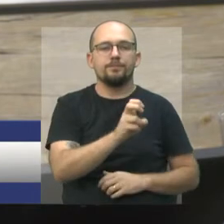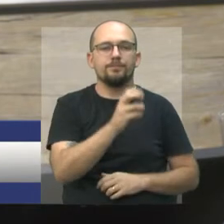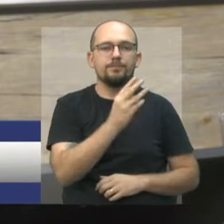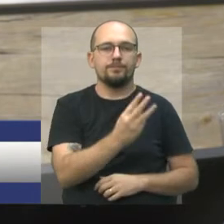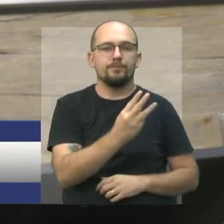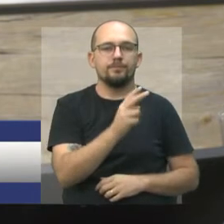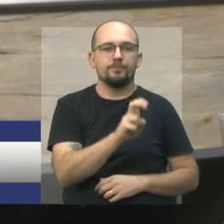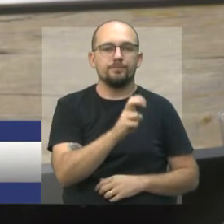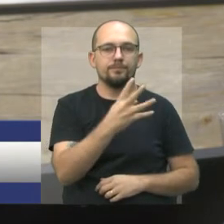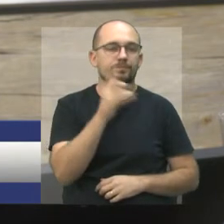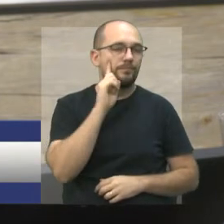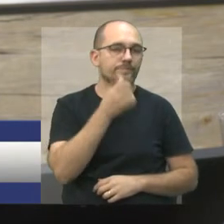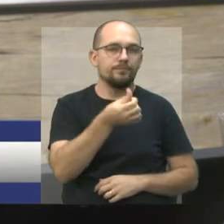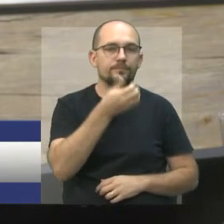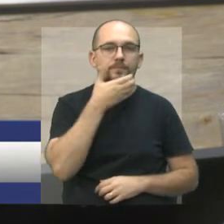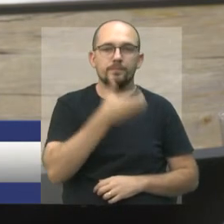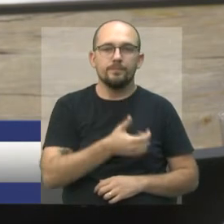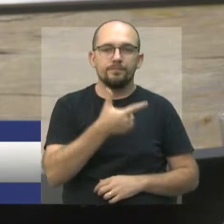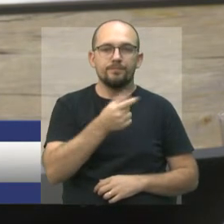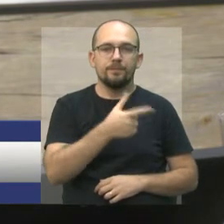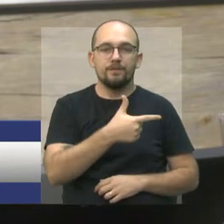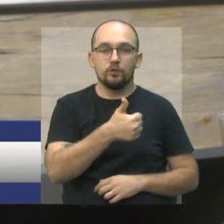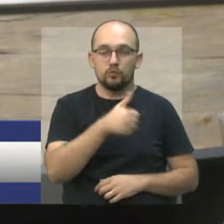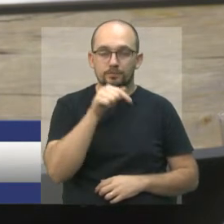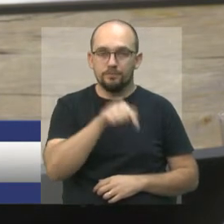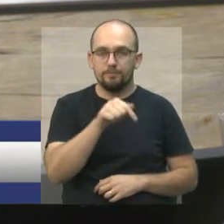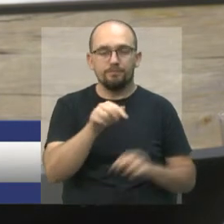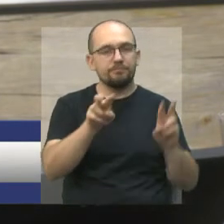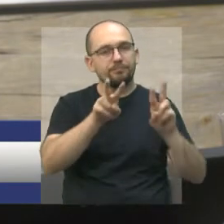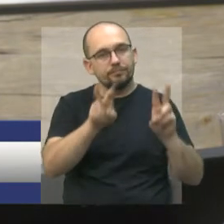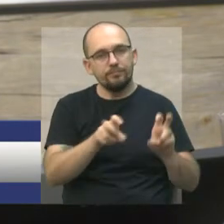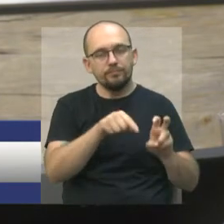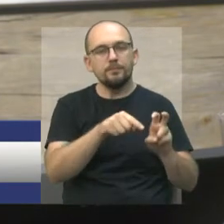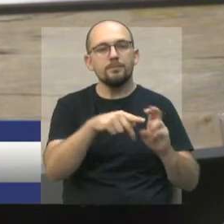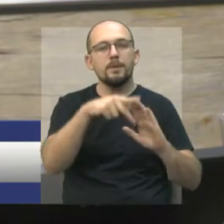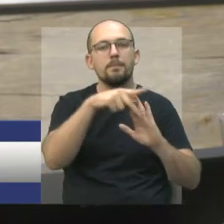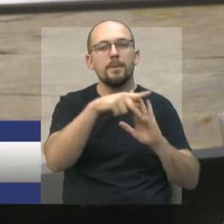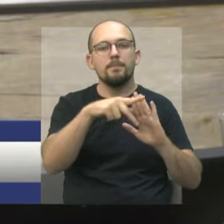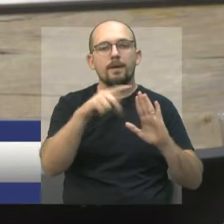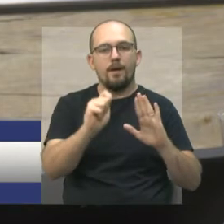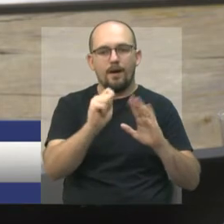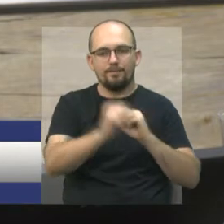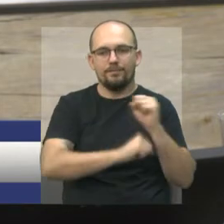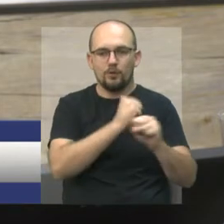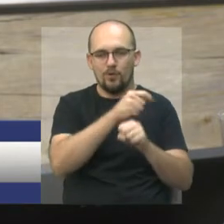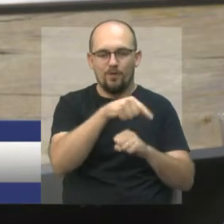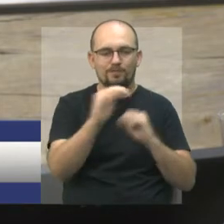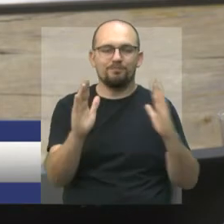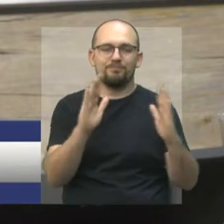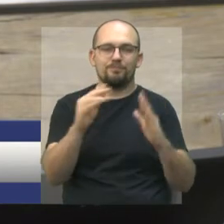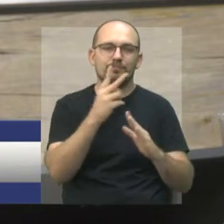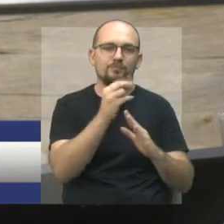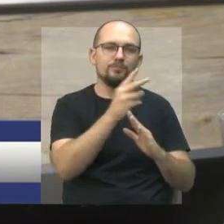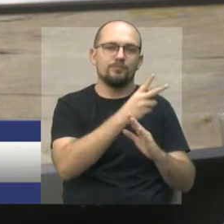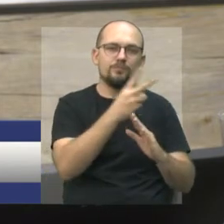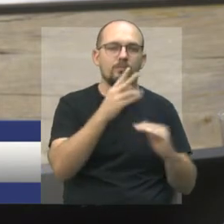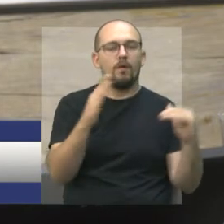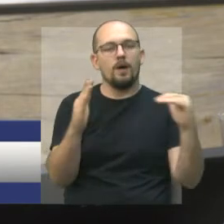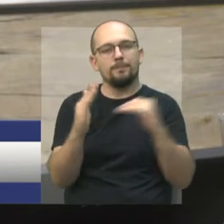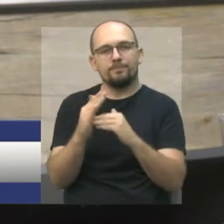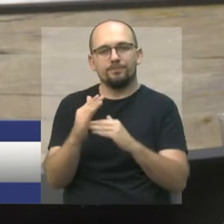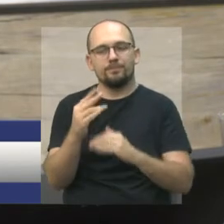5.354, de 6 de dezembro de 2021, que estabelece o Plano Plurianual do município para o período de 2022